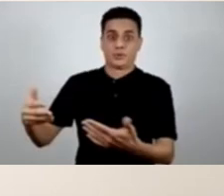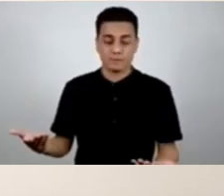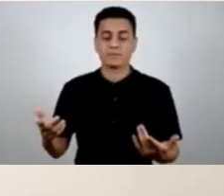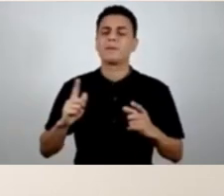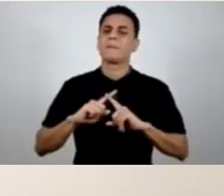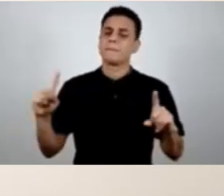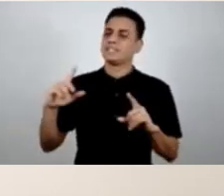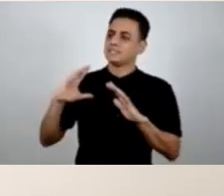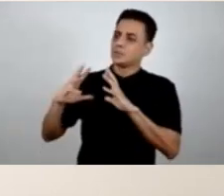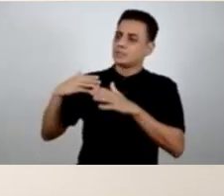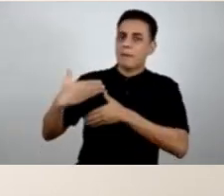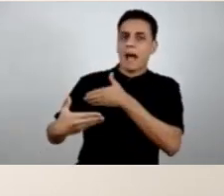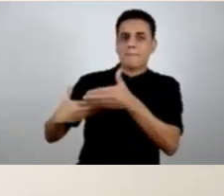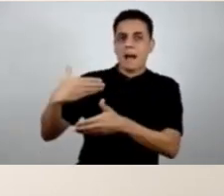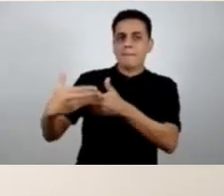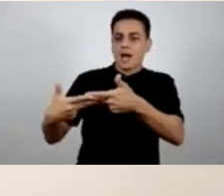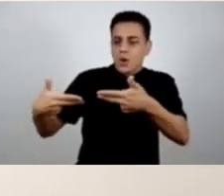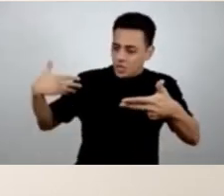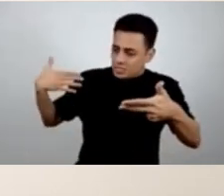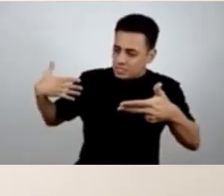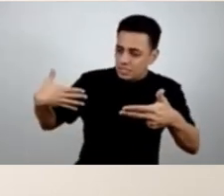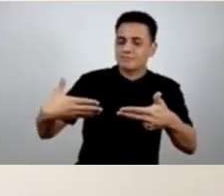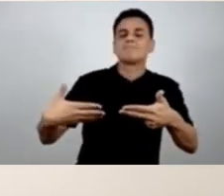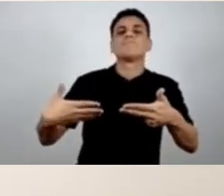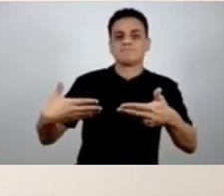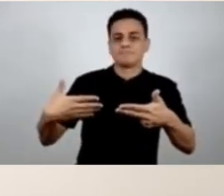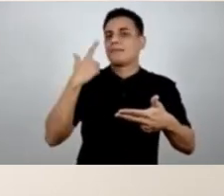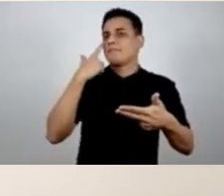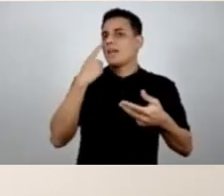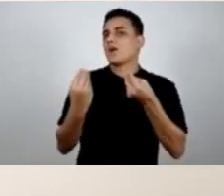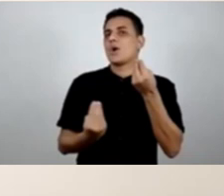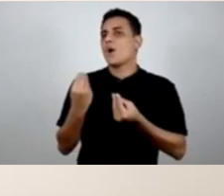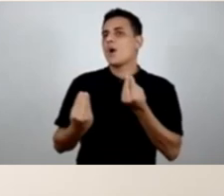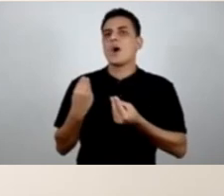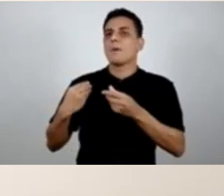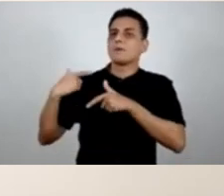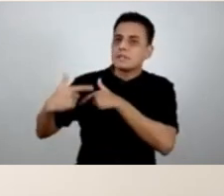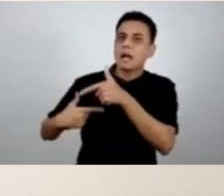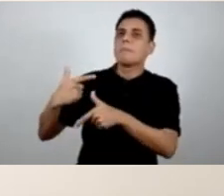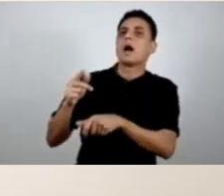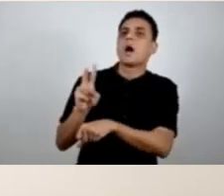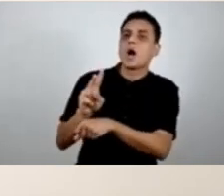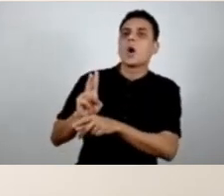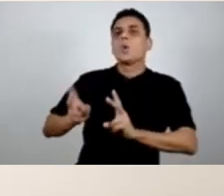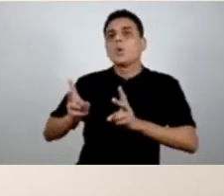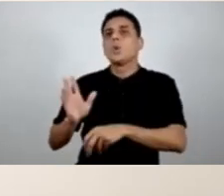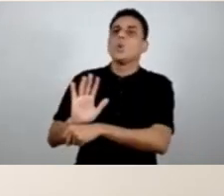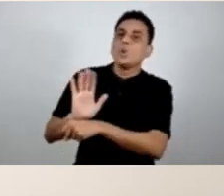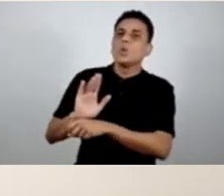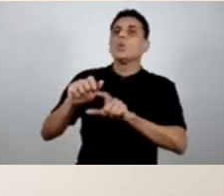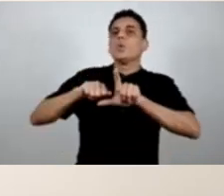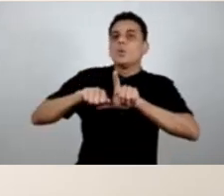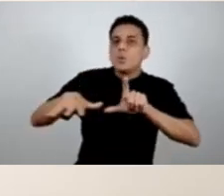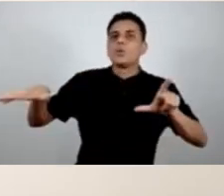movimentou de uma maneira muito importante para preservar o audiovisual e as suas imagens. E quando a gente está falando em audiovisual, a gente não está falando de